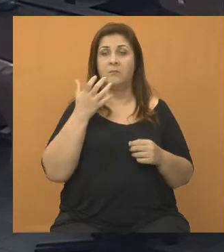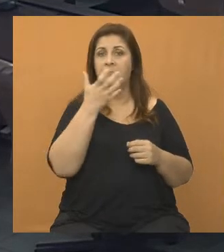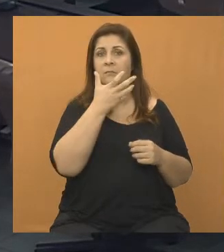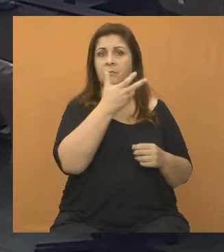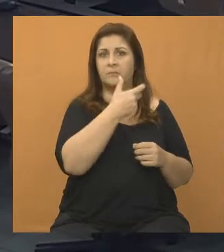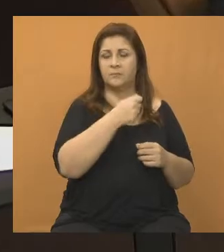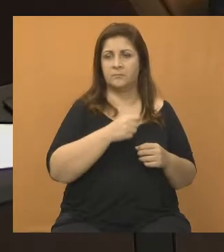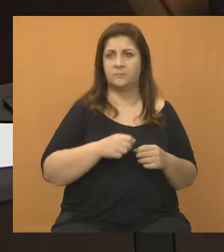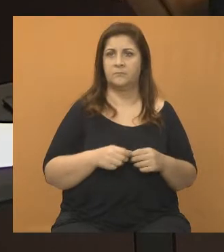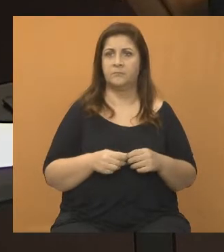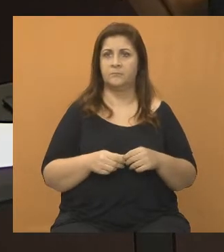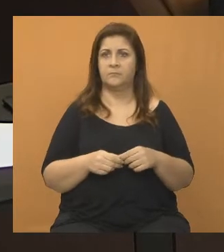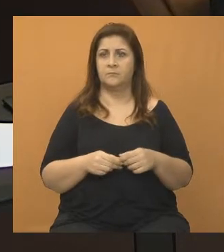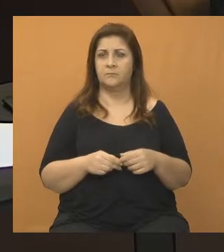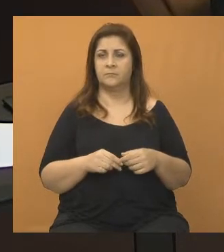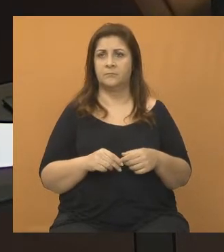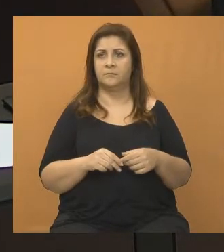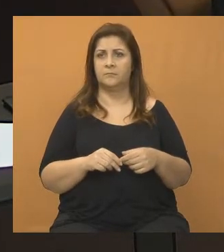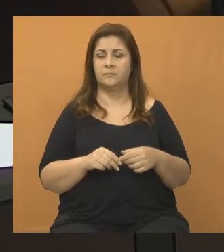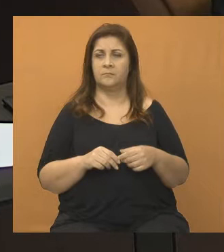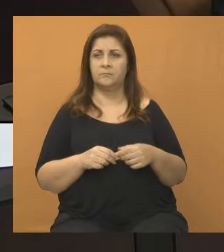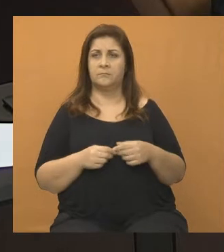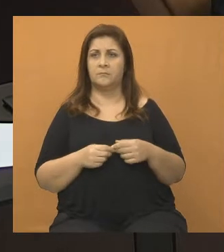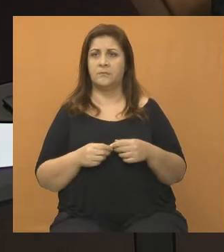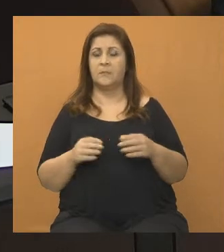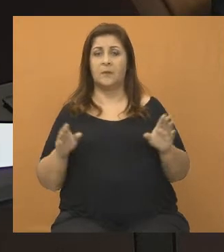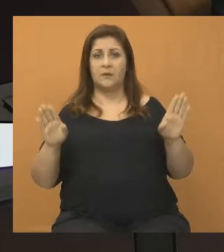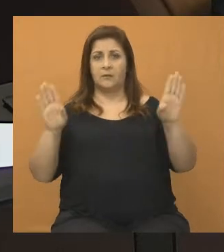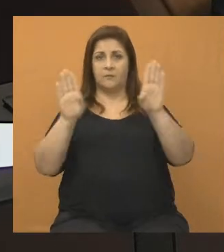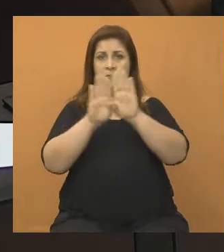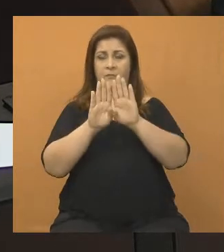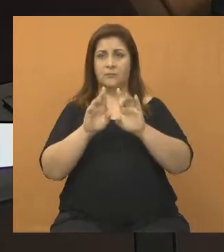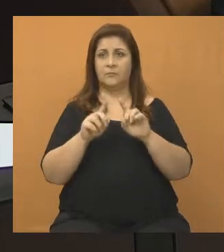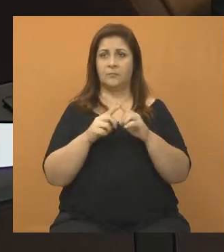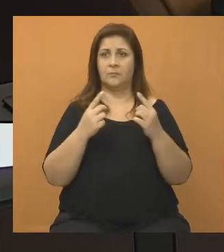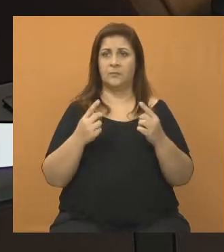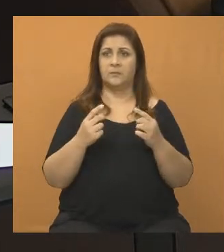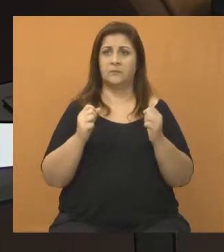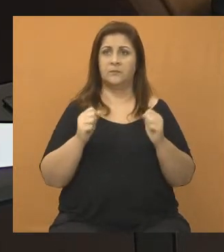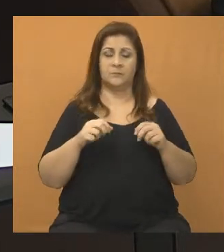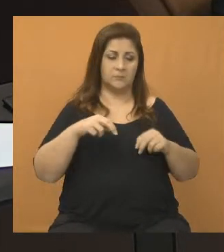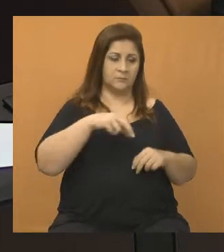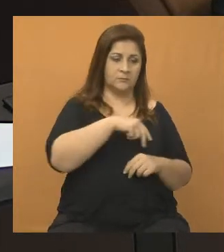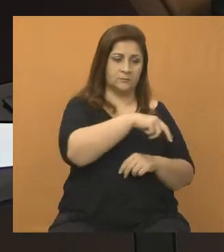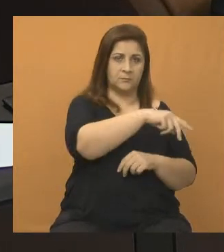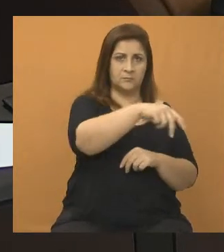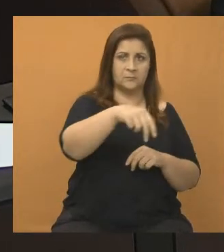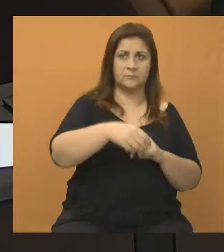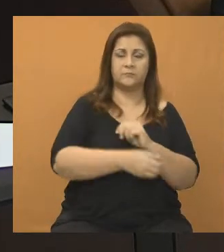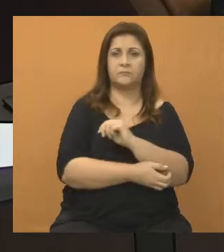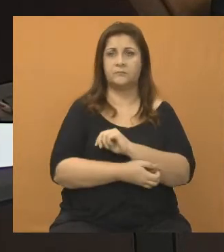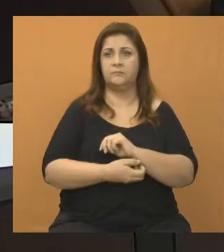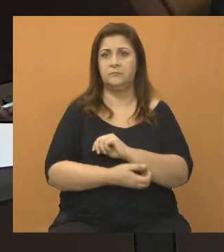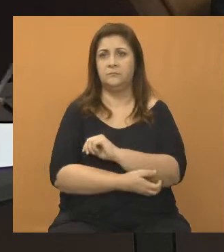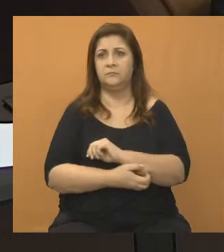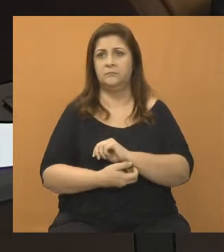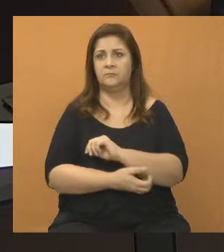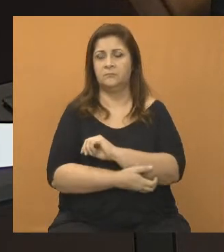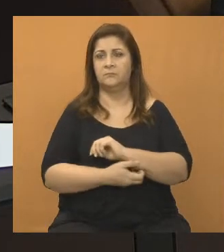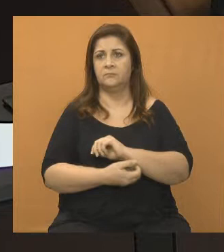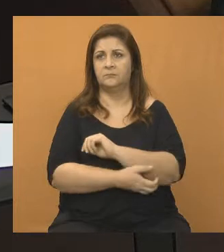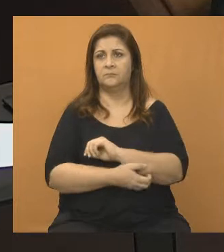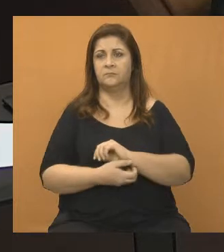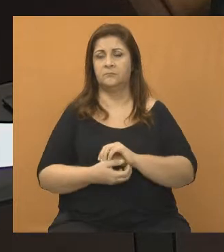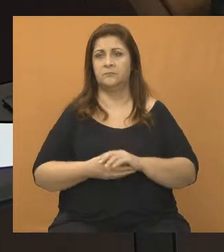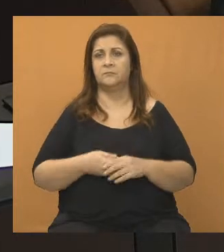maravilhosa ali. Foi fechada a frente, mas com certeza para uma coisa bem melhor, para atender